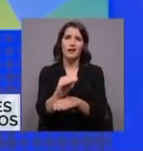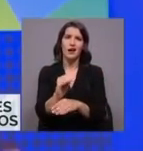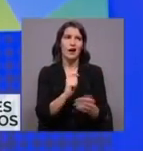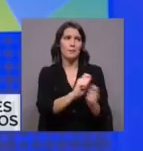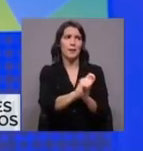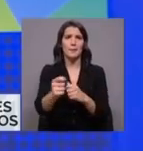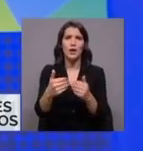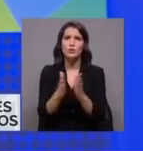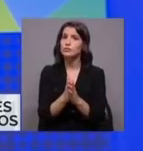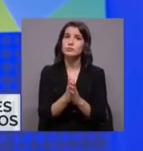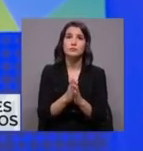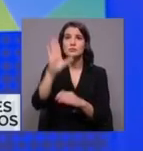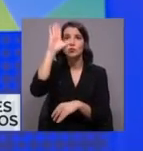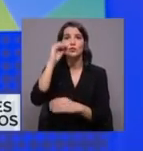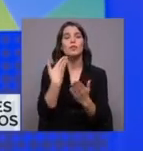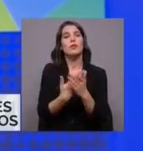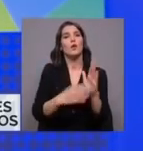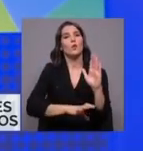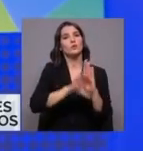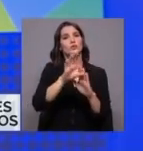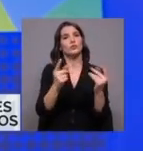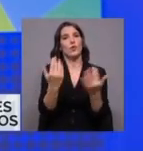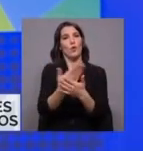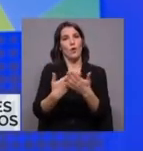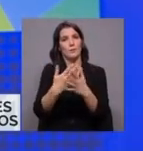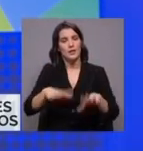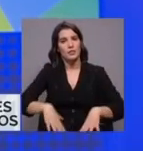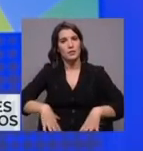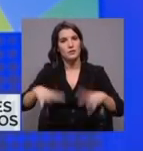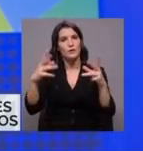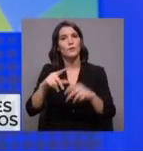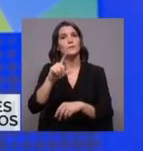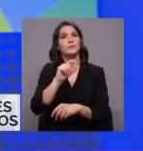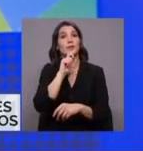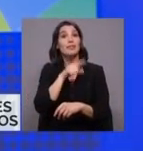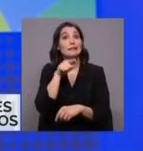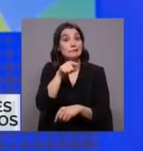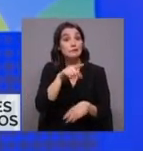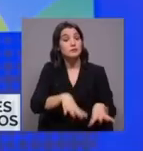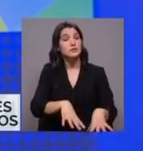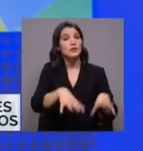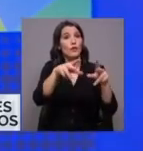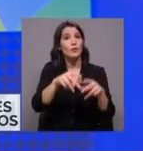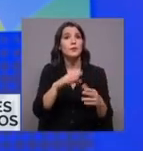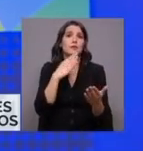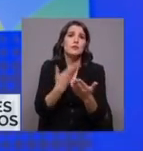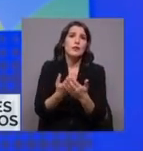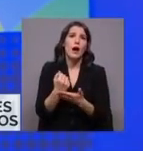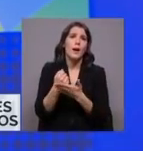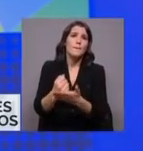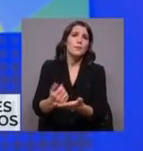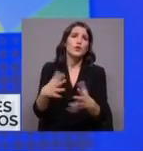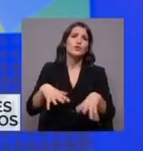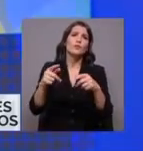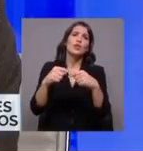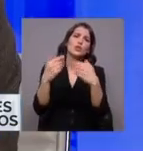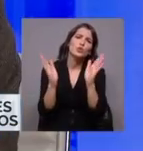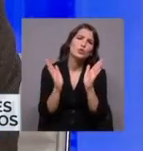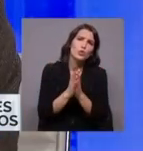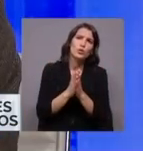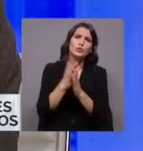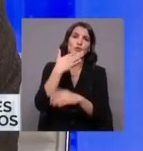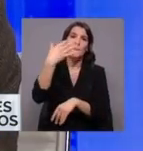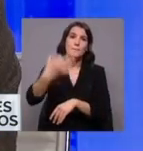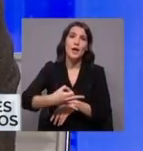que é que ele está criar condições para que esses economist desenvolvo e posso nem vou a cantar o travamento todo seu Progresso